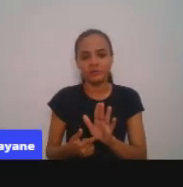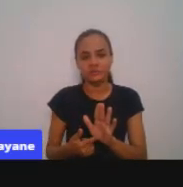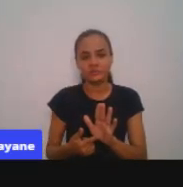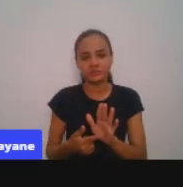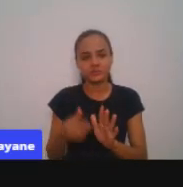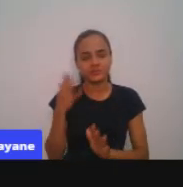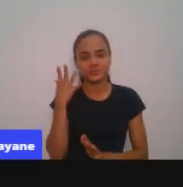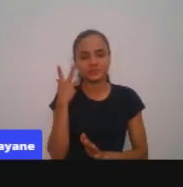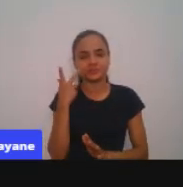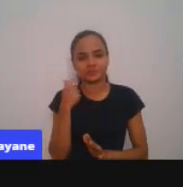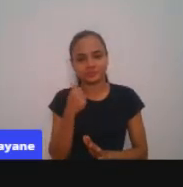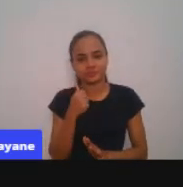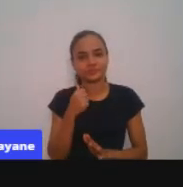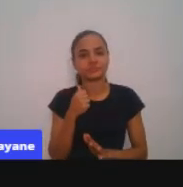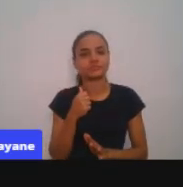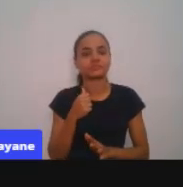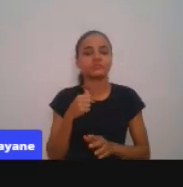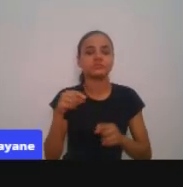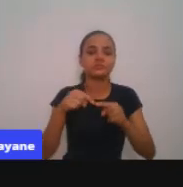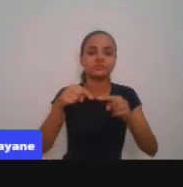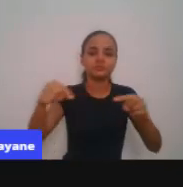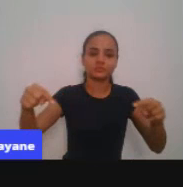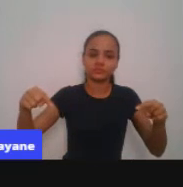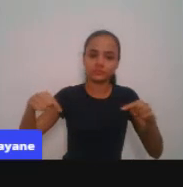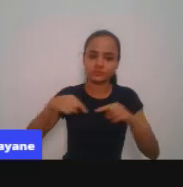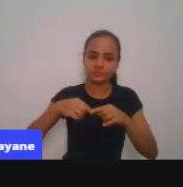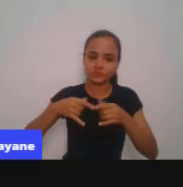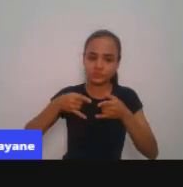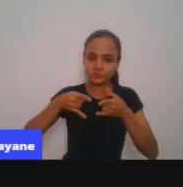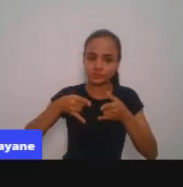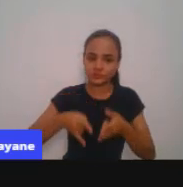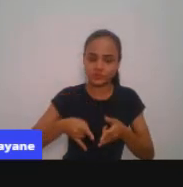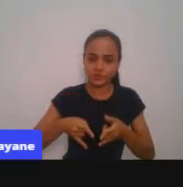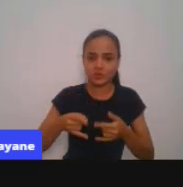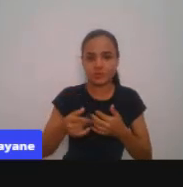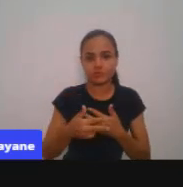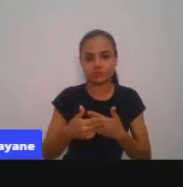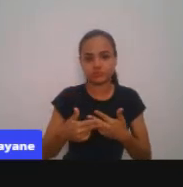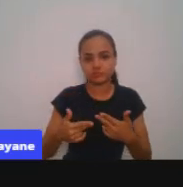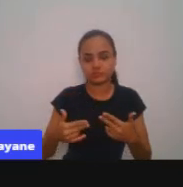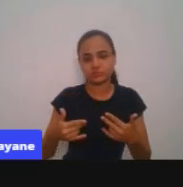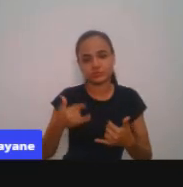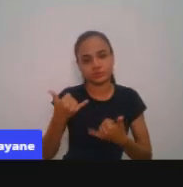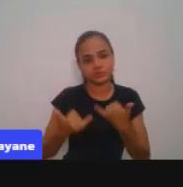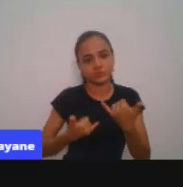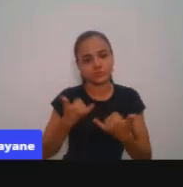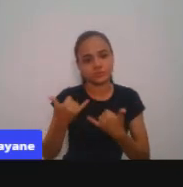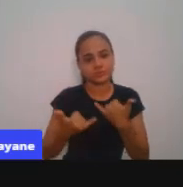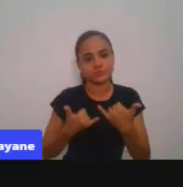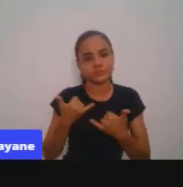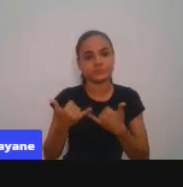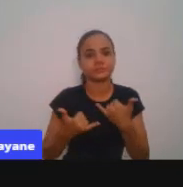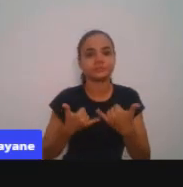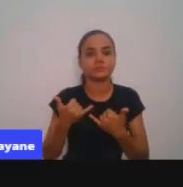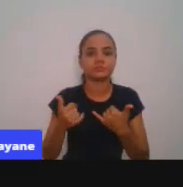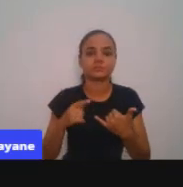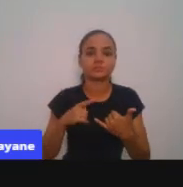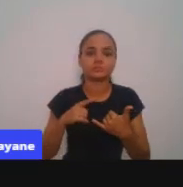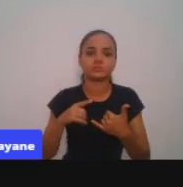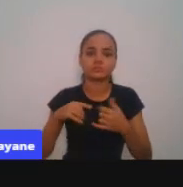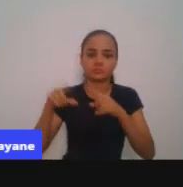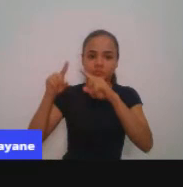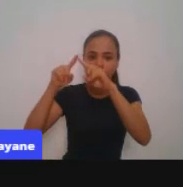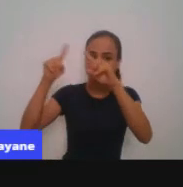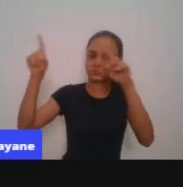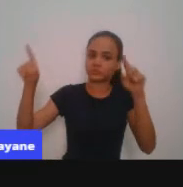criança no quarto, ele tem diversos brinquedos, ele tem uma tela ali, ele tem 2 adultos contemplando